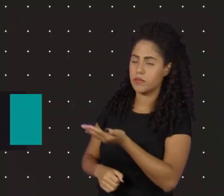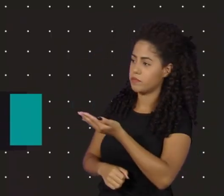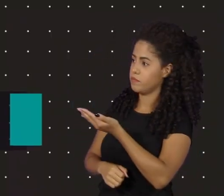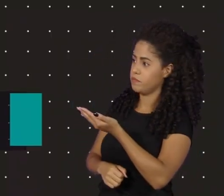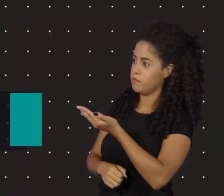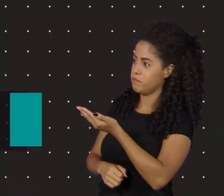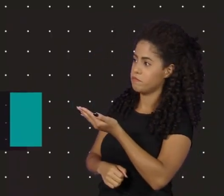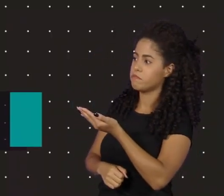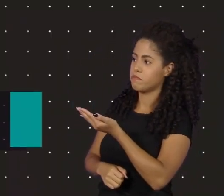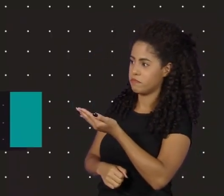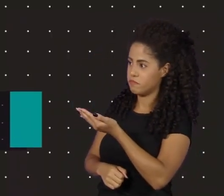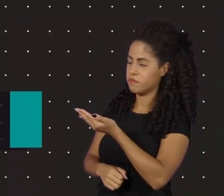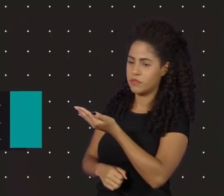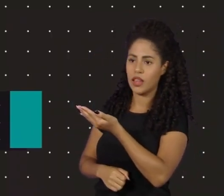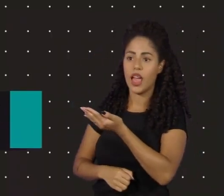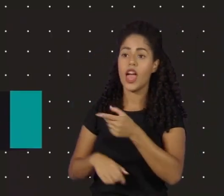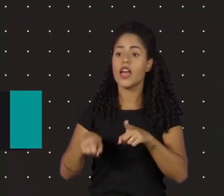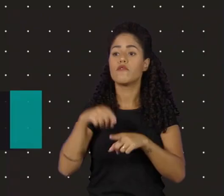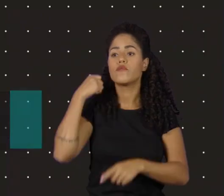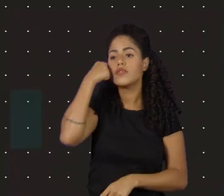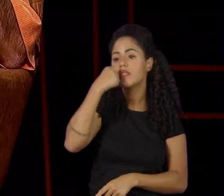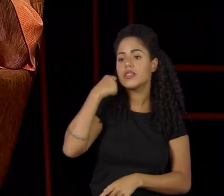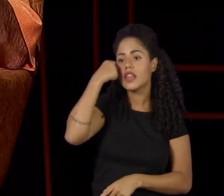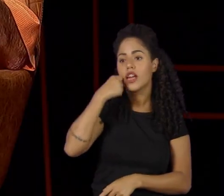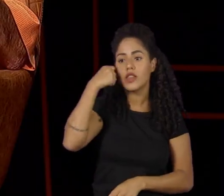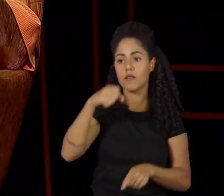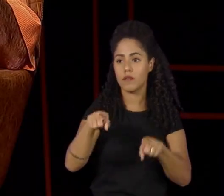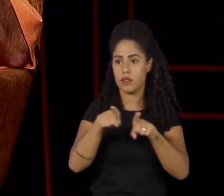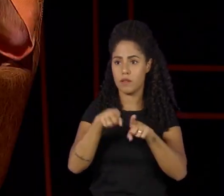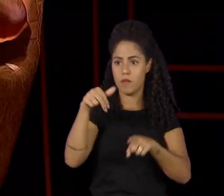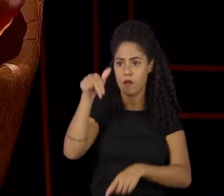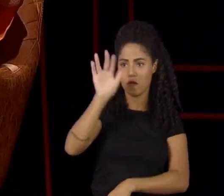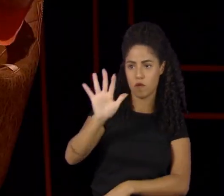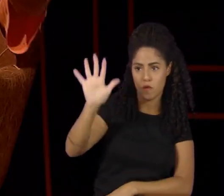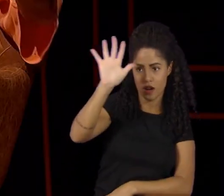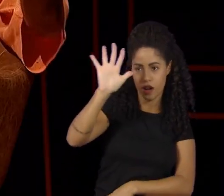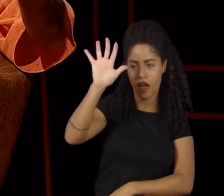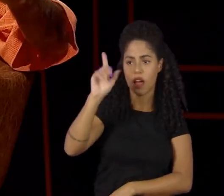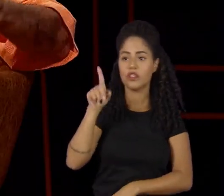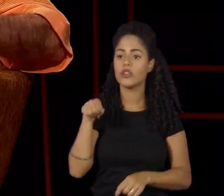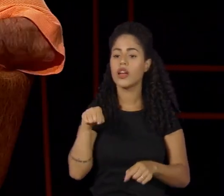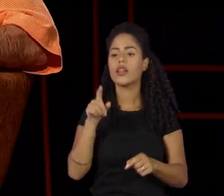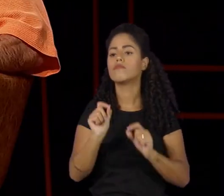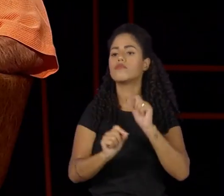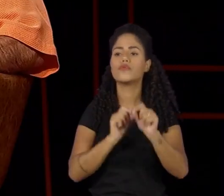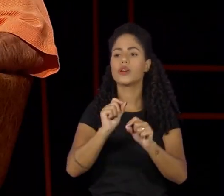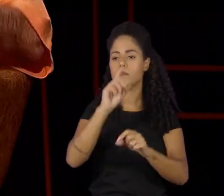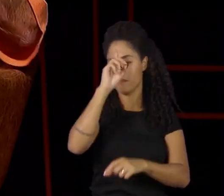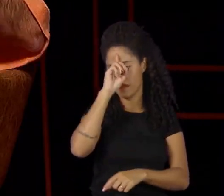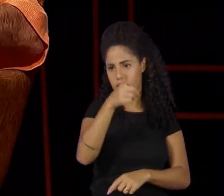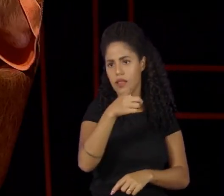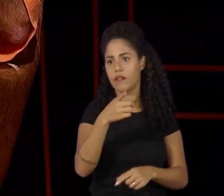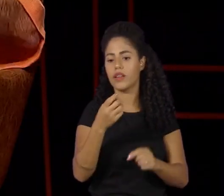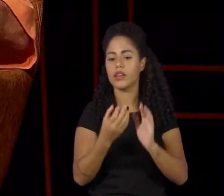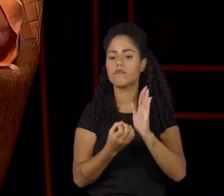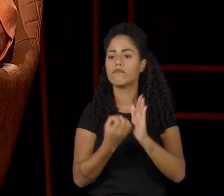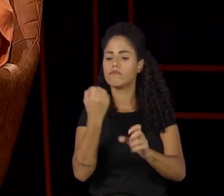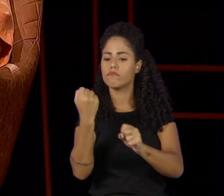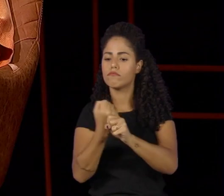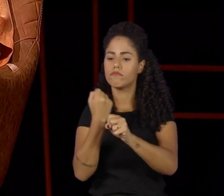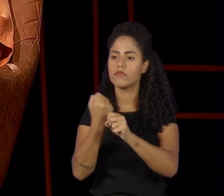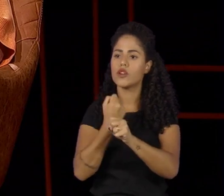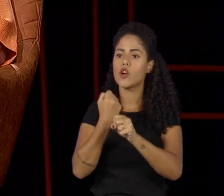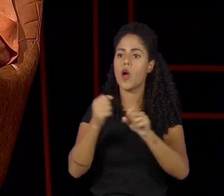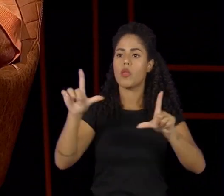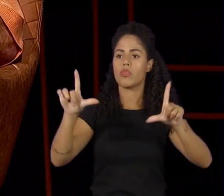chegou a ser senador pelo Nordeste, ele, que era dono da Jornal do Comércio, ele construiu uma estação de